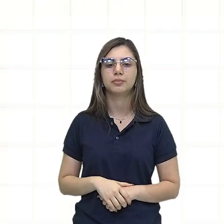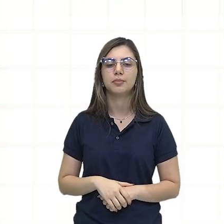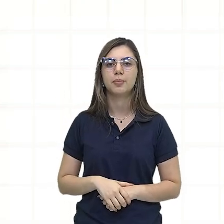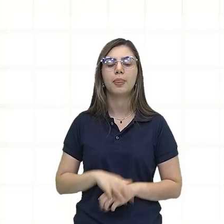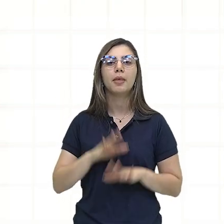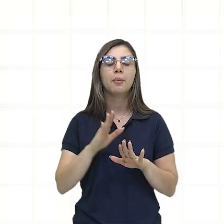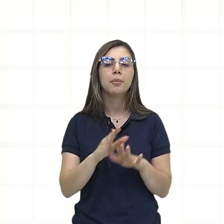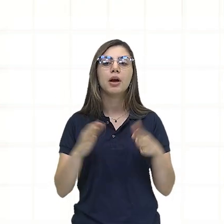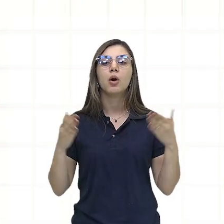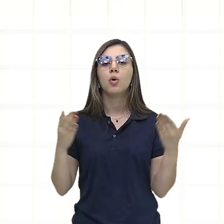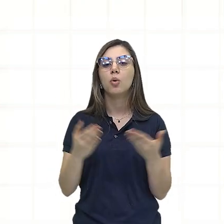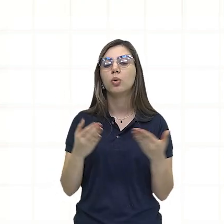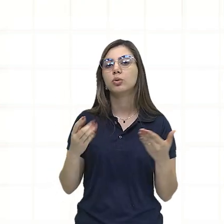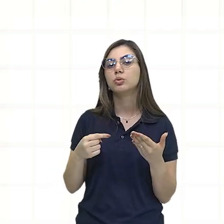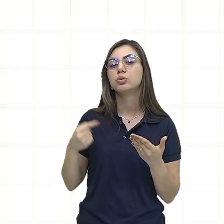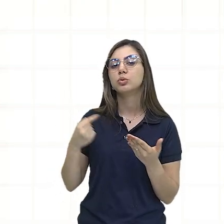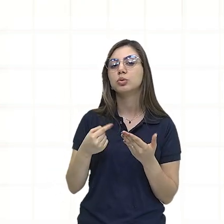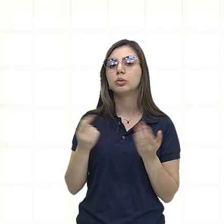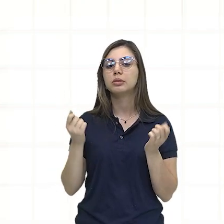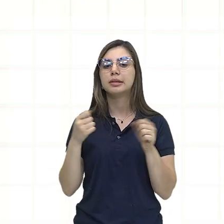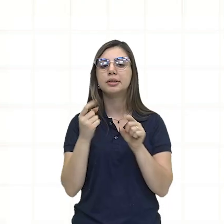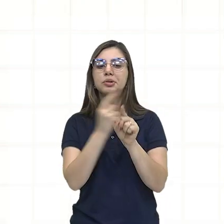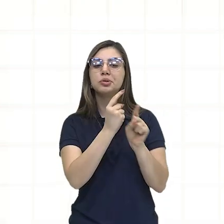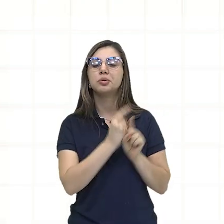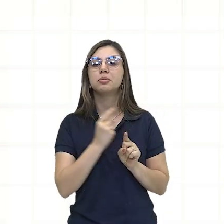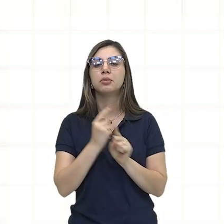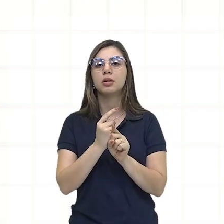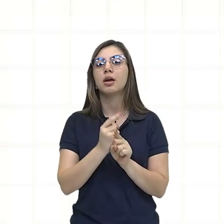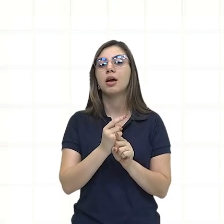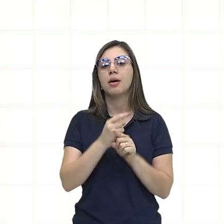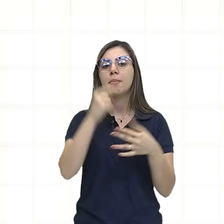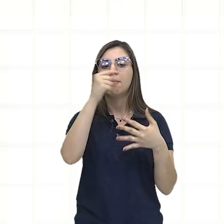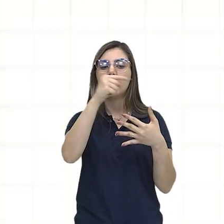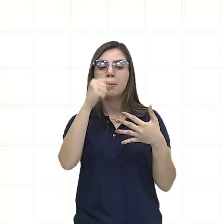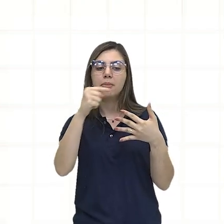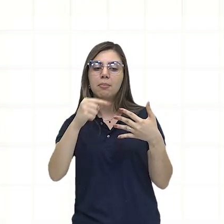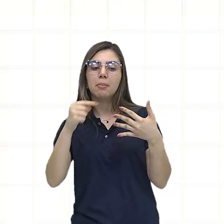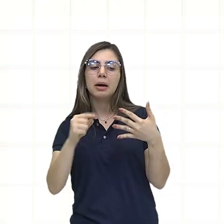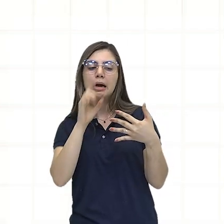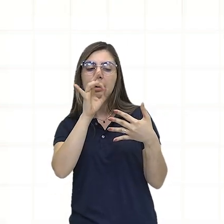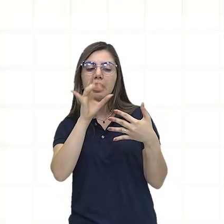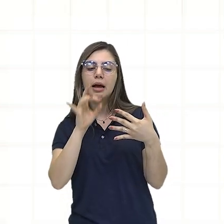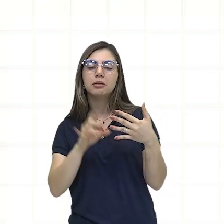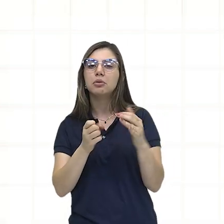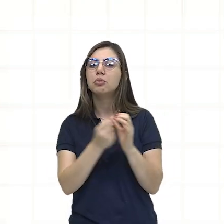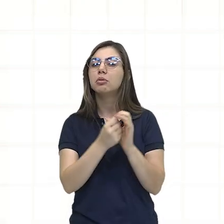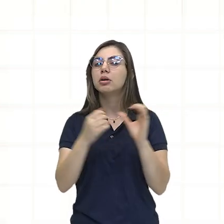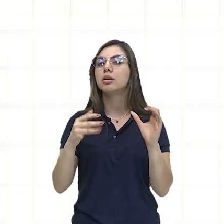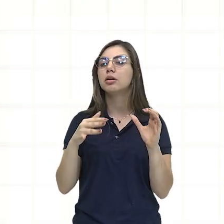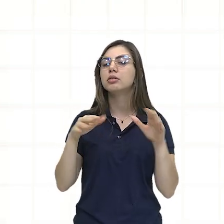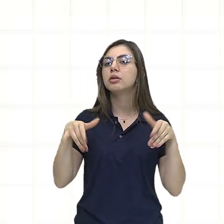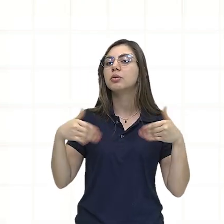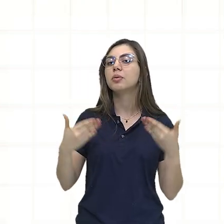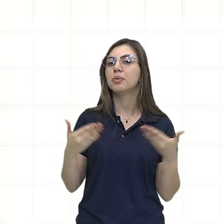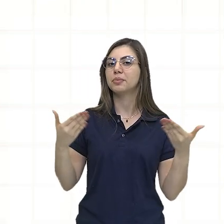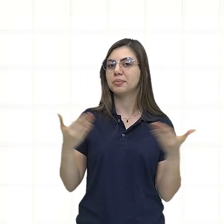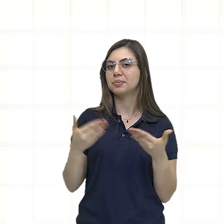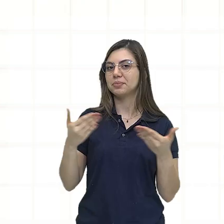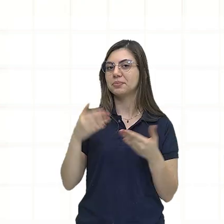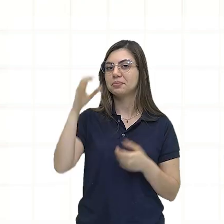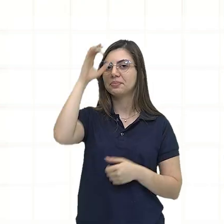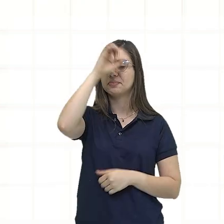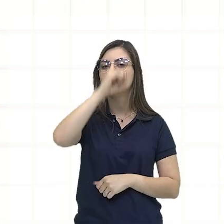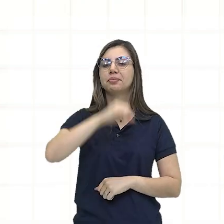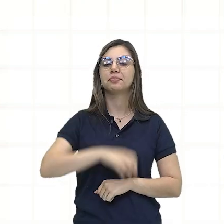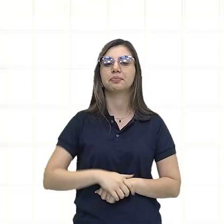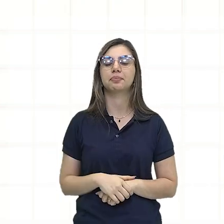temperado. Mas vamos identificar as principais características de cada um desses tipos